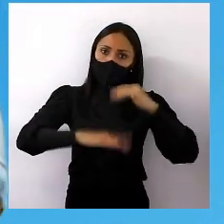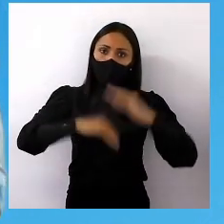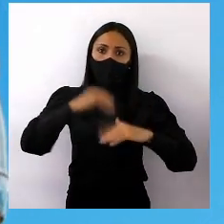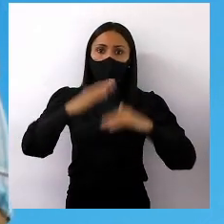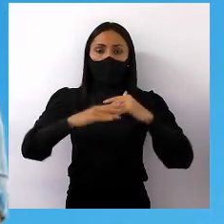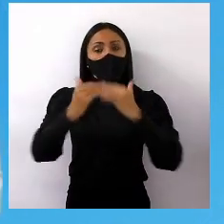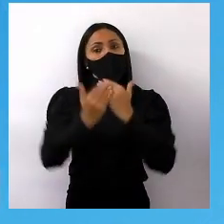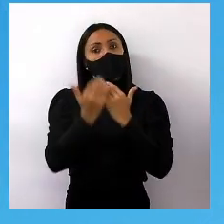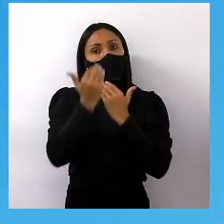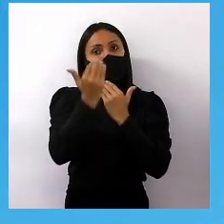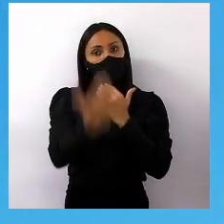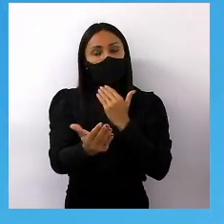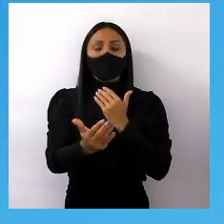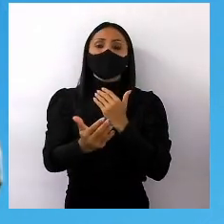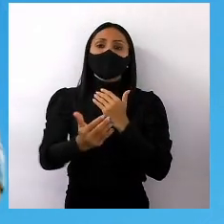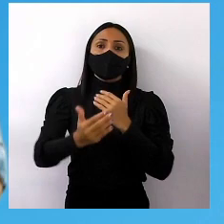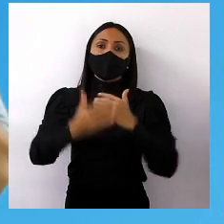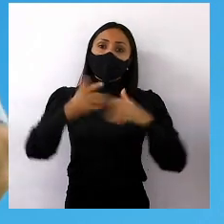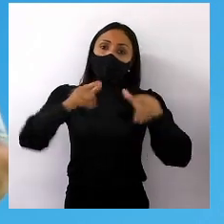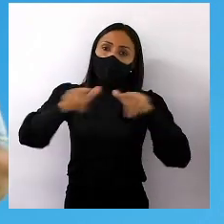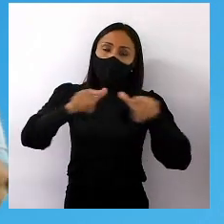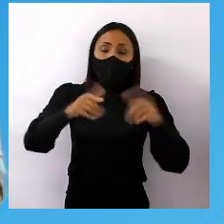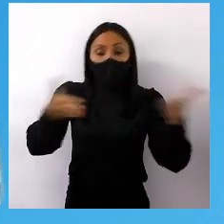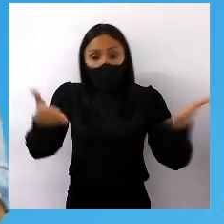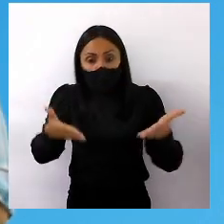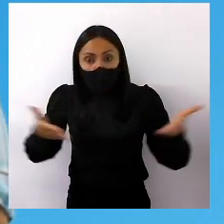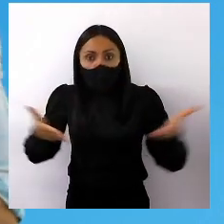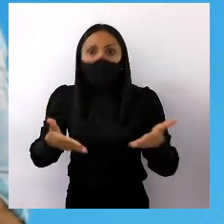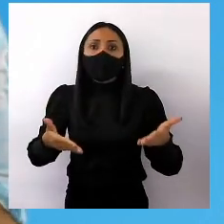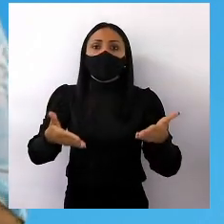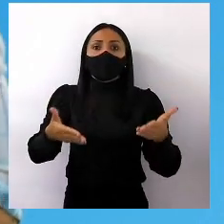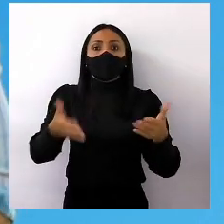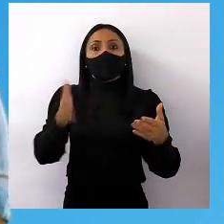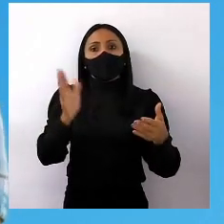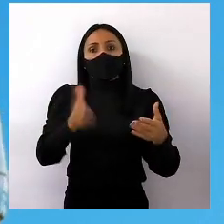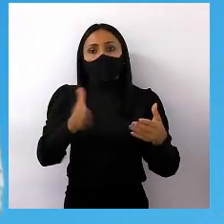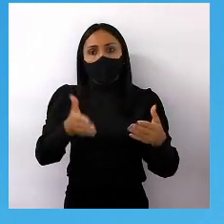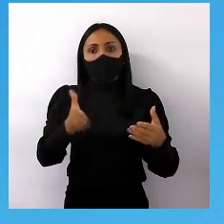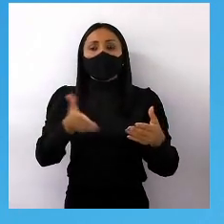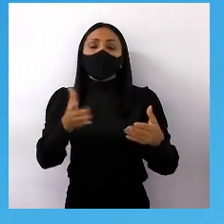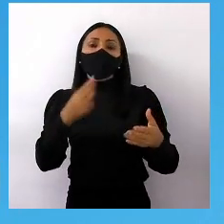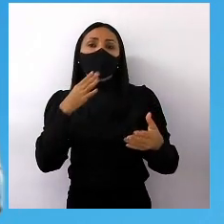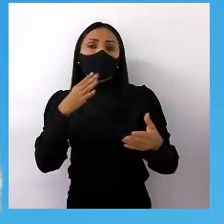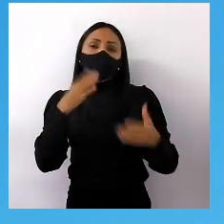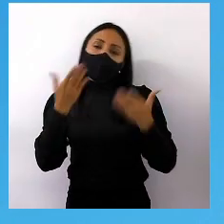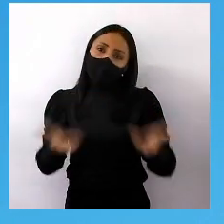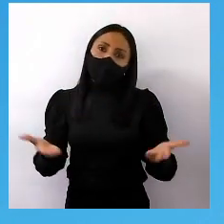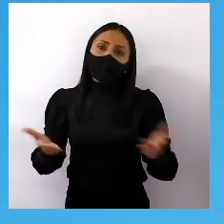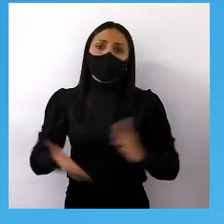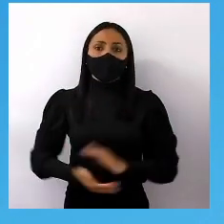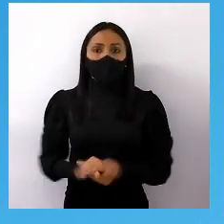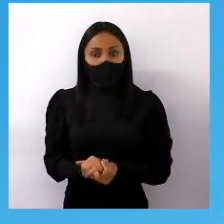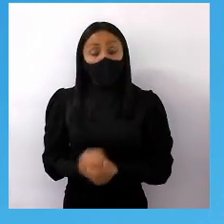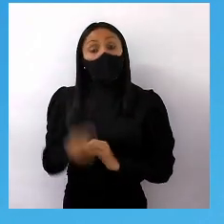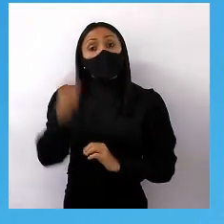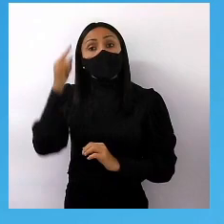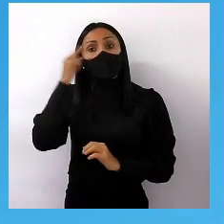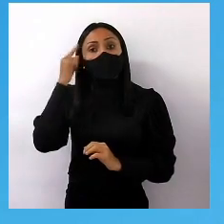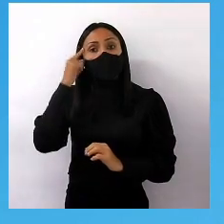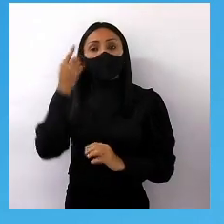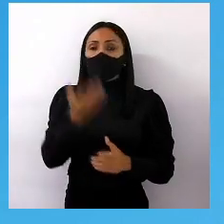frente esse grande trabalho que hoje, né, já está imortalizado aí no nome dele. Sim, aí o pensamento ele